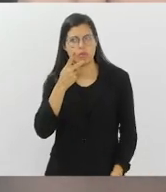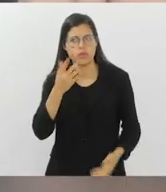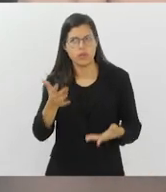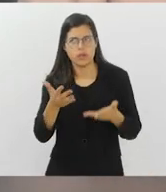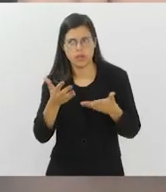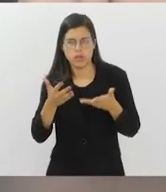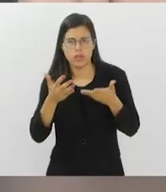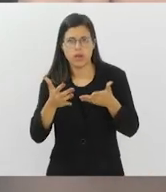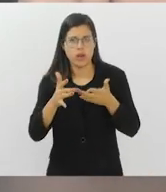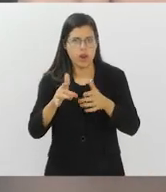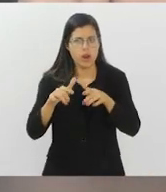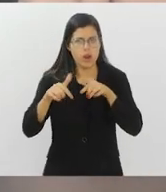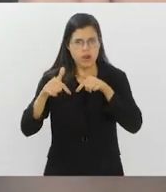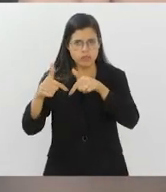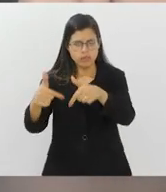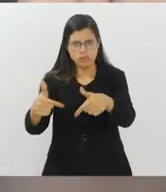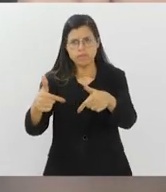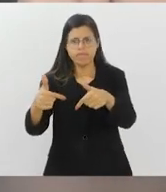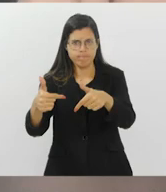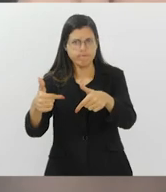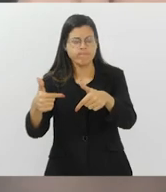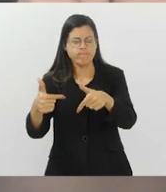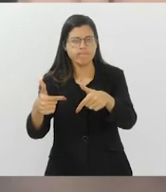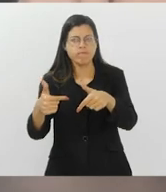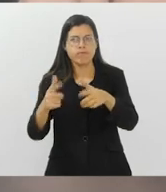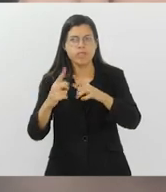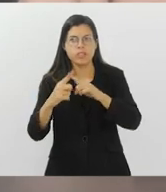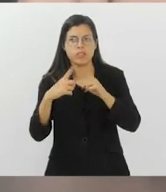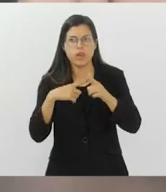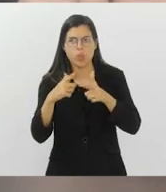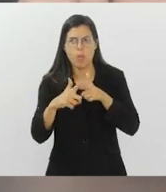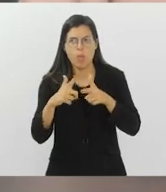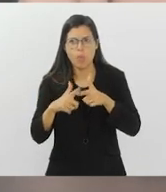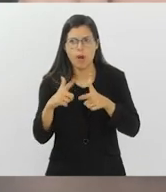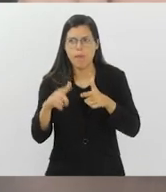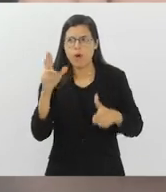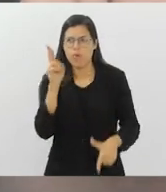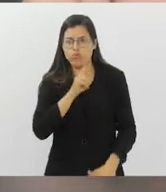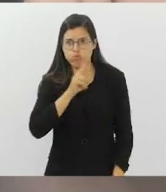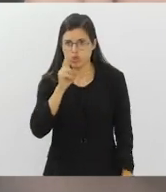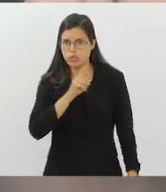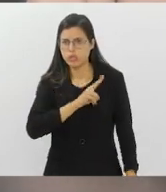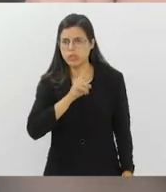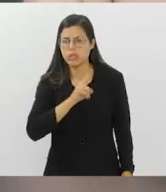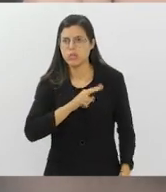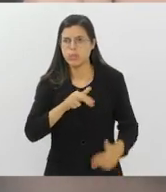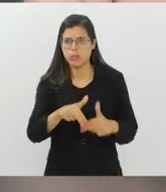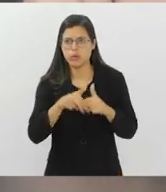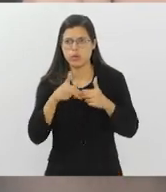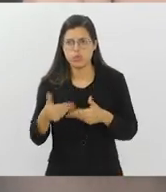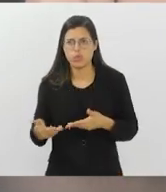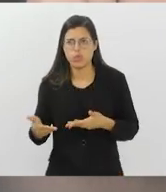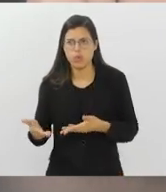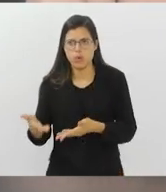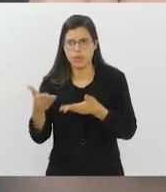maneira pragmática para resolver. Mas isto é um problema urgente a ser tratado e, por isso, vamos convidar também para que nós tenhamos